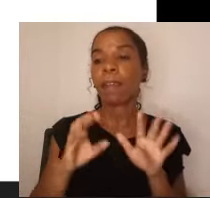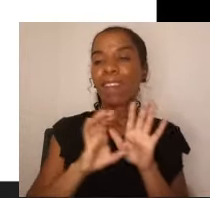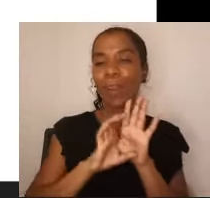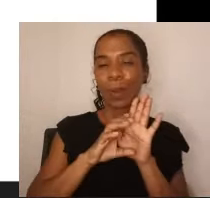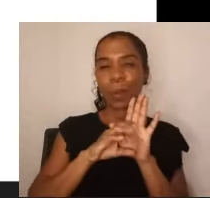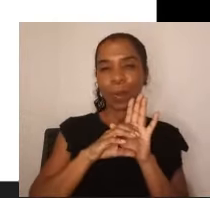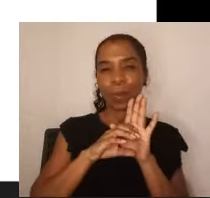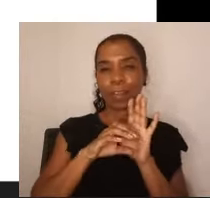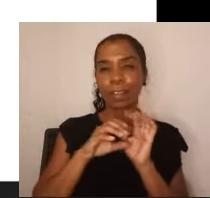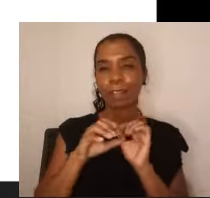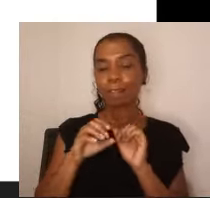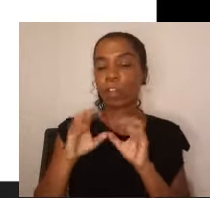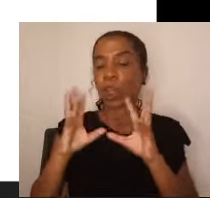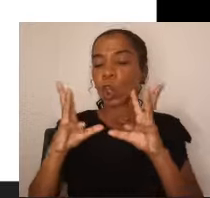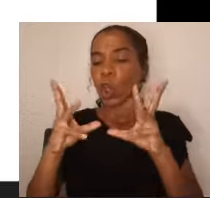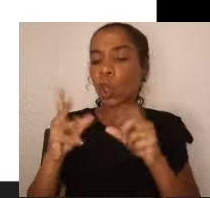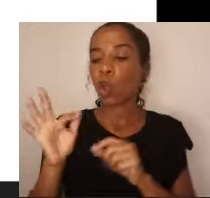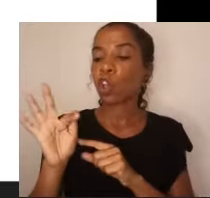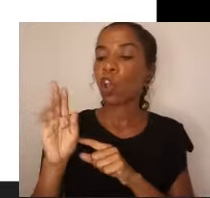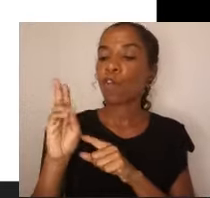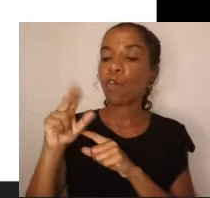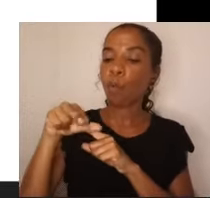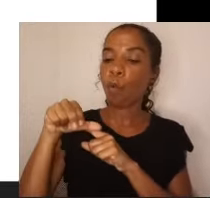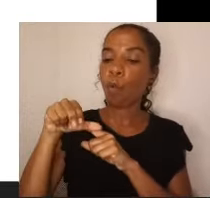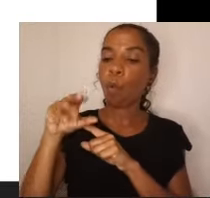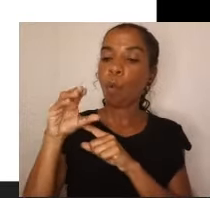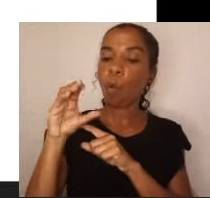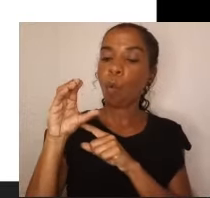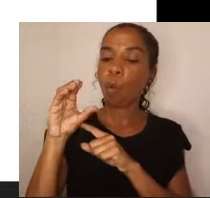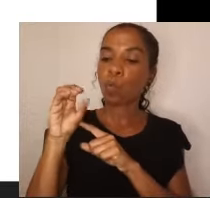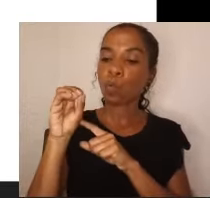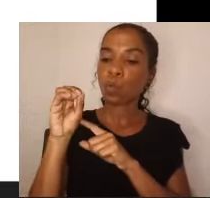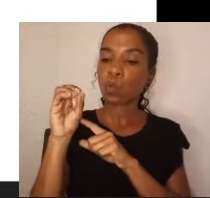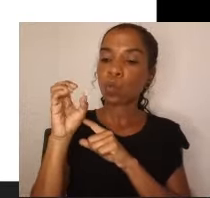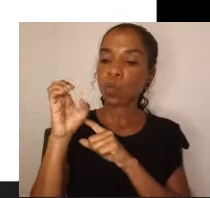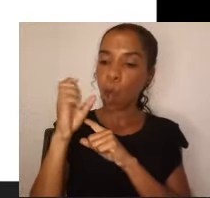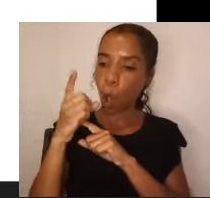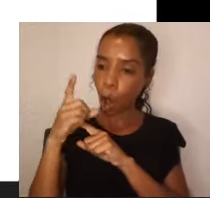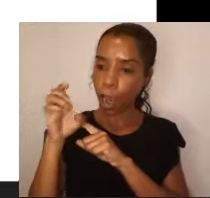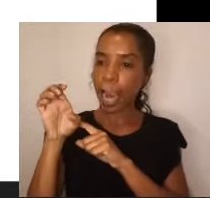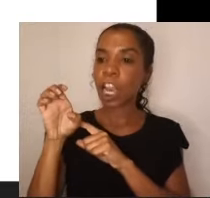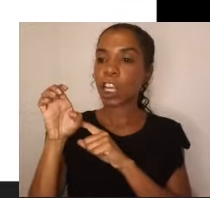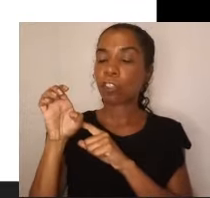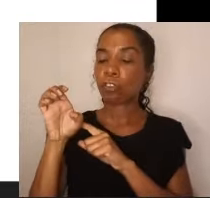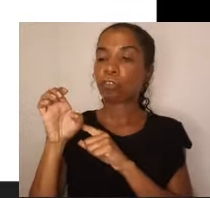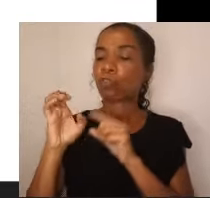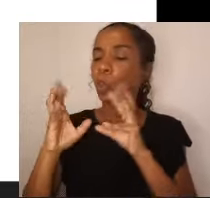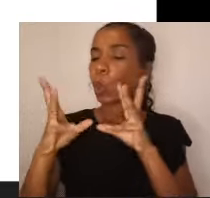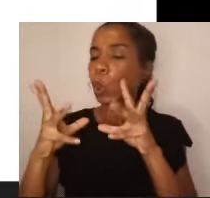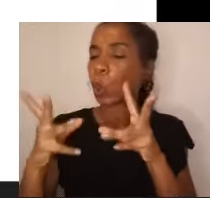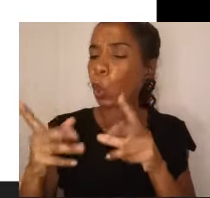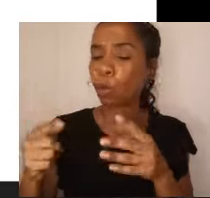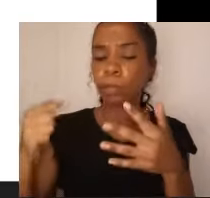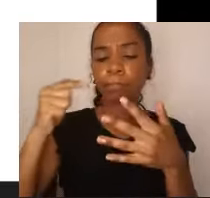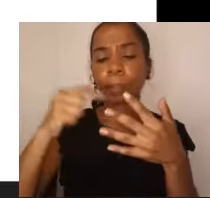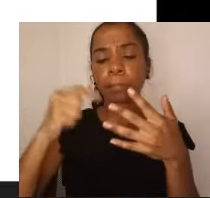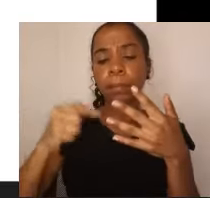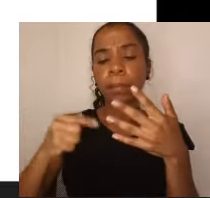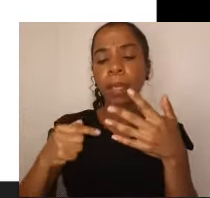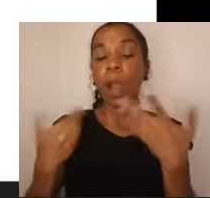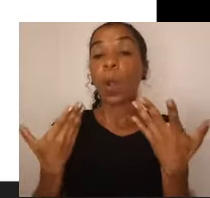as polinomiais, as exponenciais, as logarítmicas e as trigonométricas, elas são contínuas.